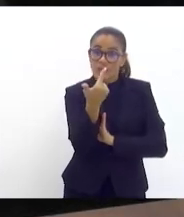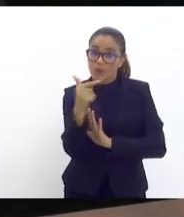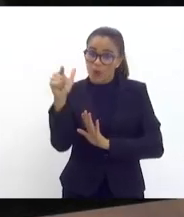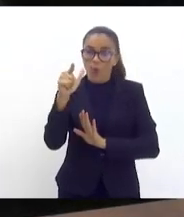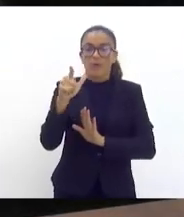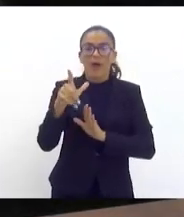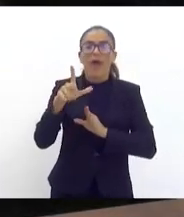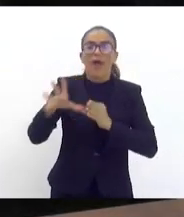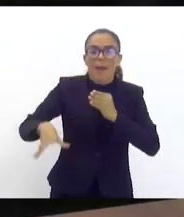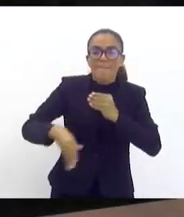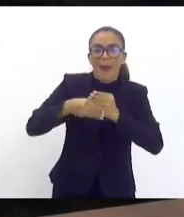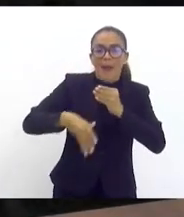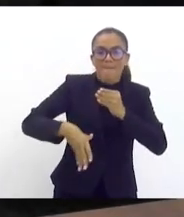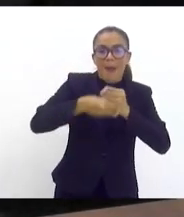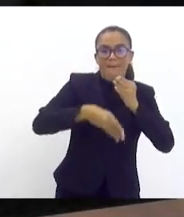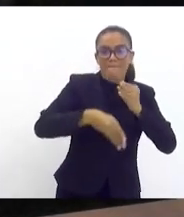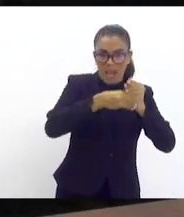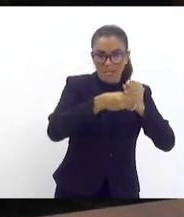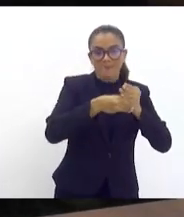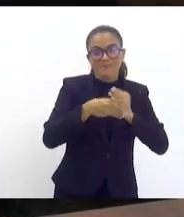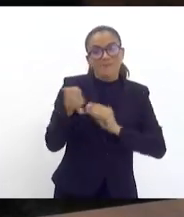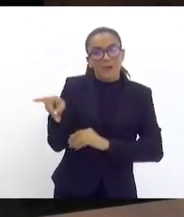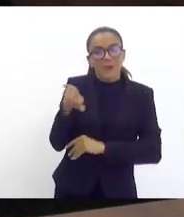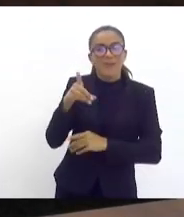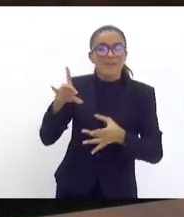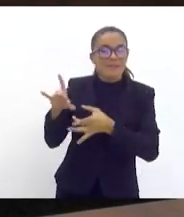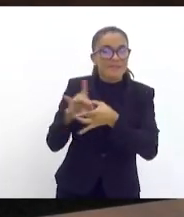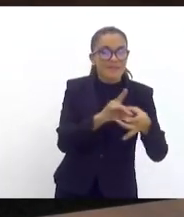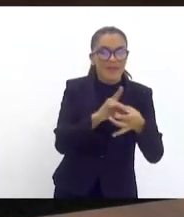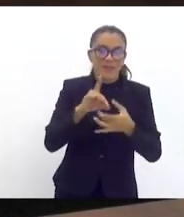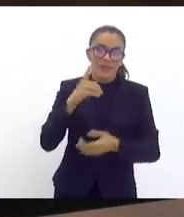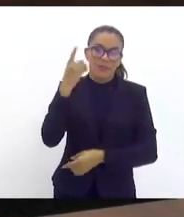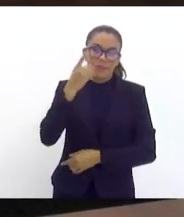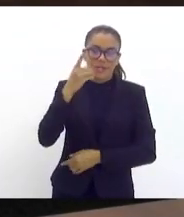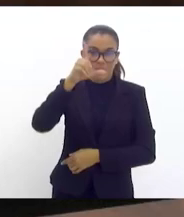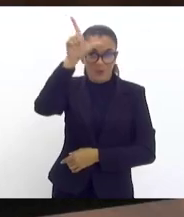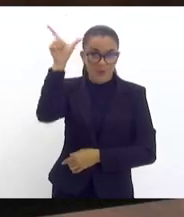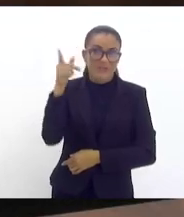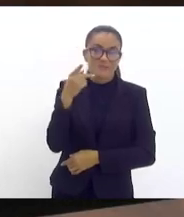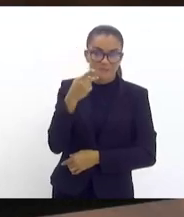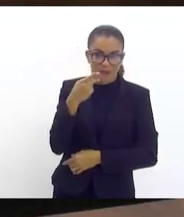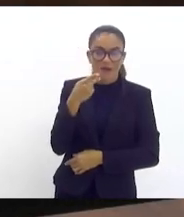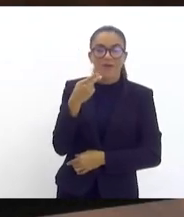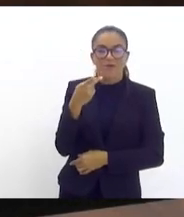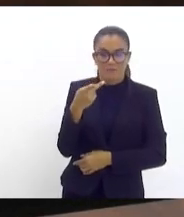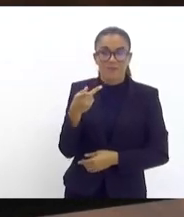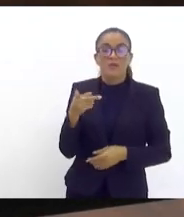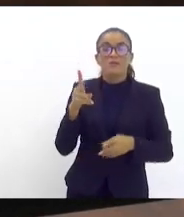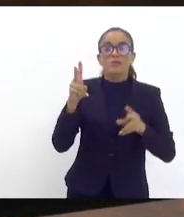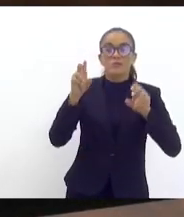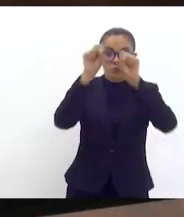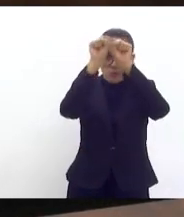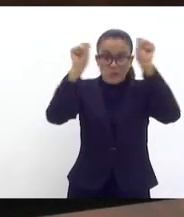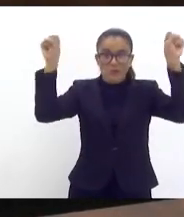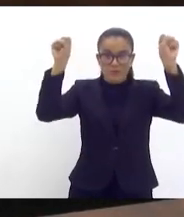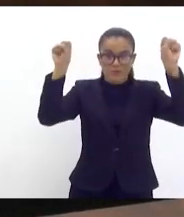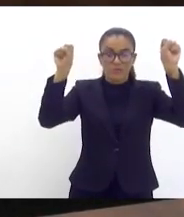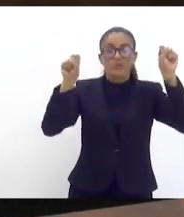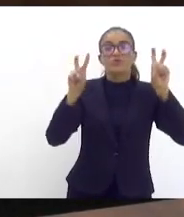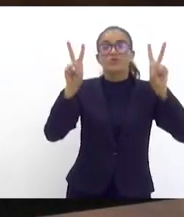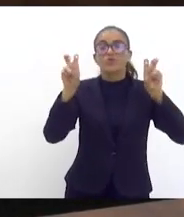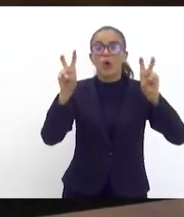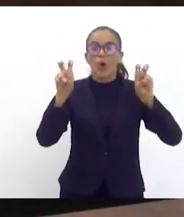aditivas, muito na linha daquilo que o deputado Luiz Paulo falou, de um parecer do Supremo Tribunal em relação